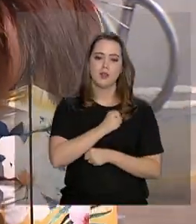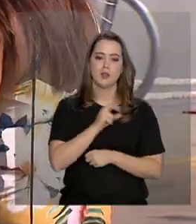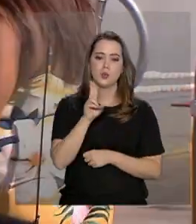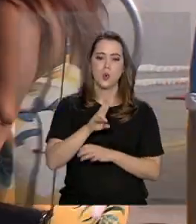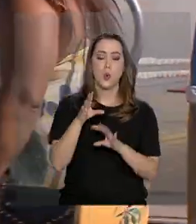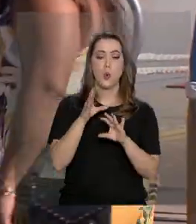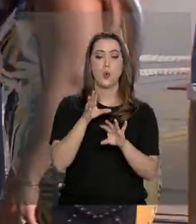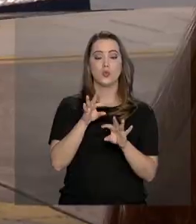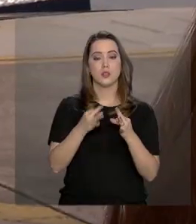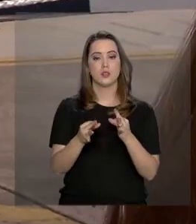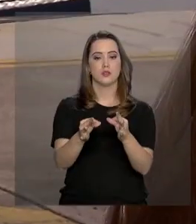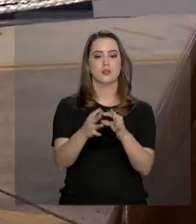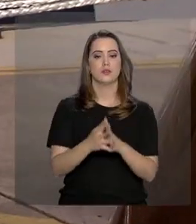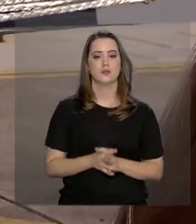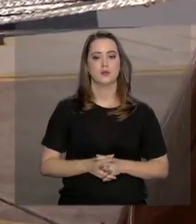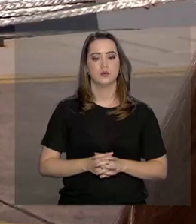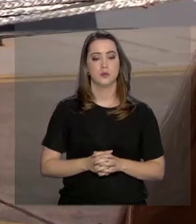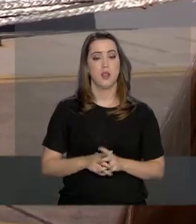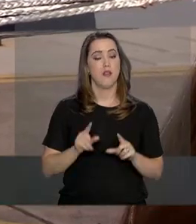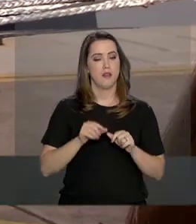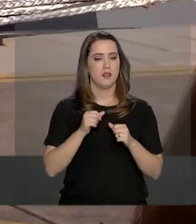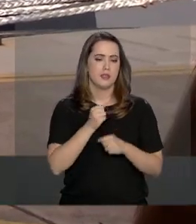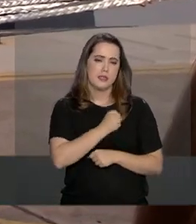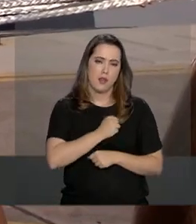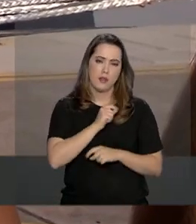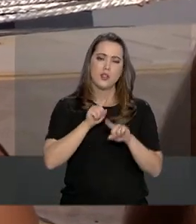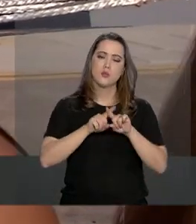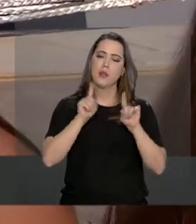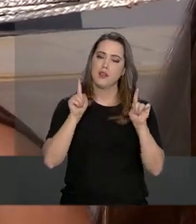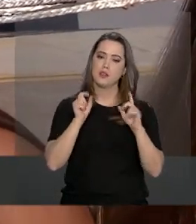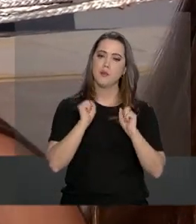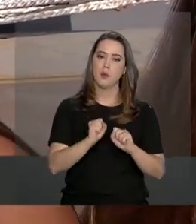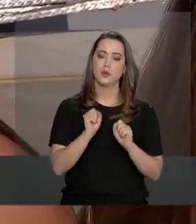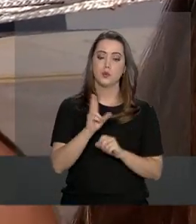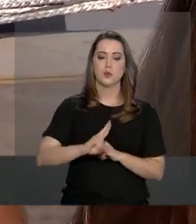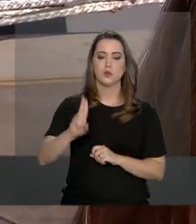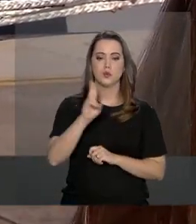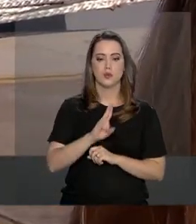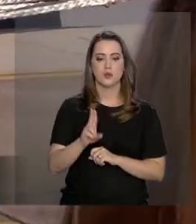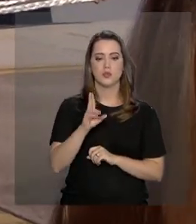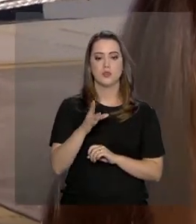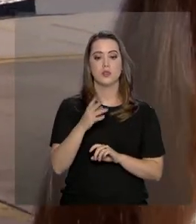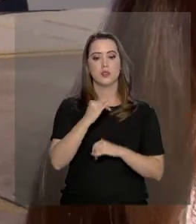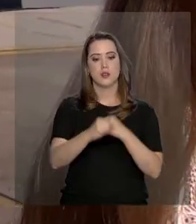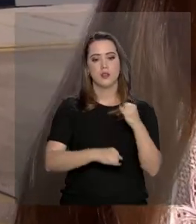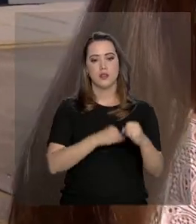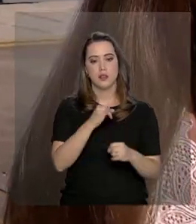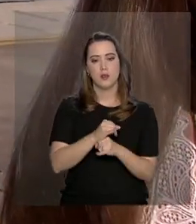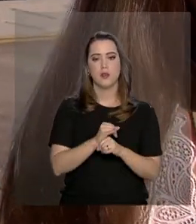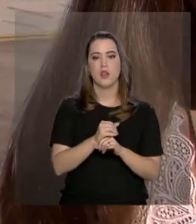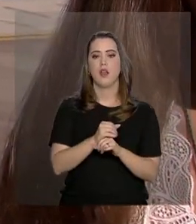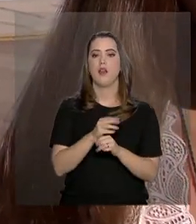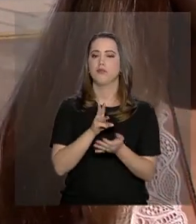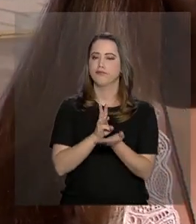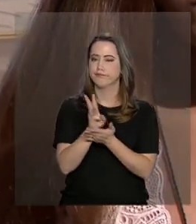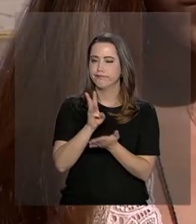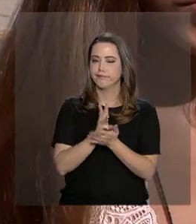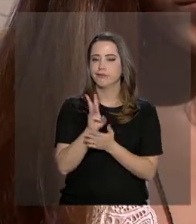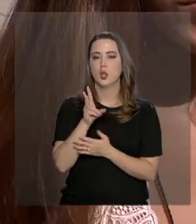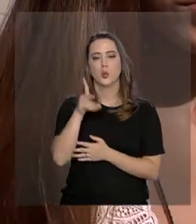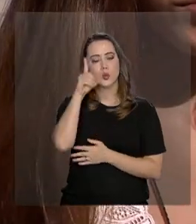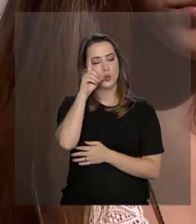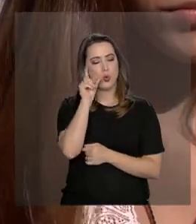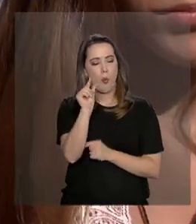uso da tecnologia. Fico um pouquinho longe de saudade, mas dá para matar a saudade, entendeu? Pela internet, zap, todo